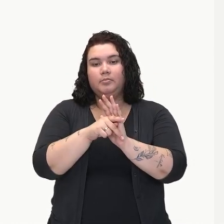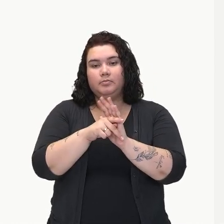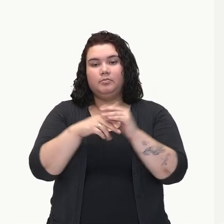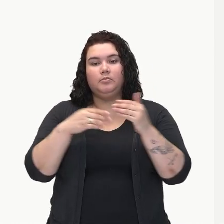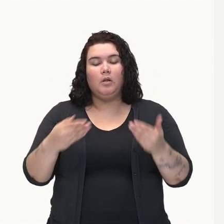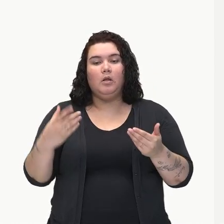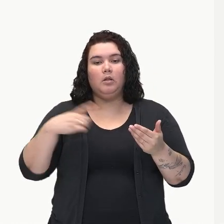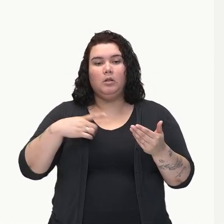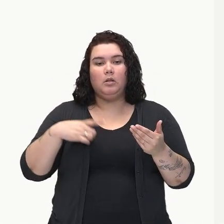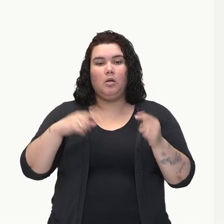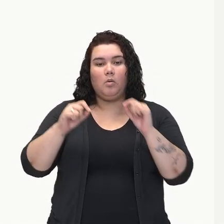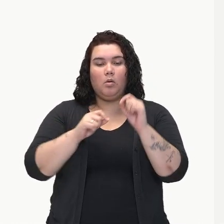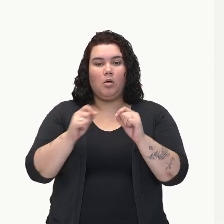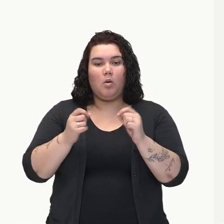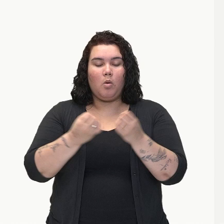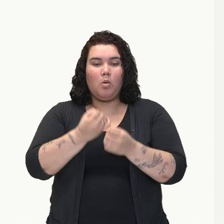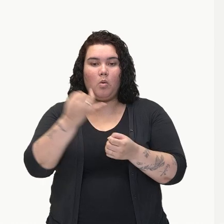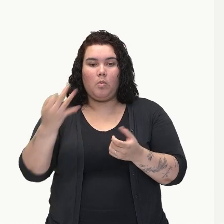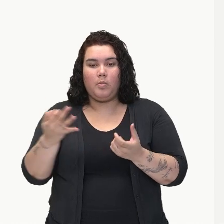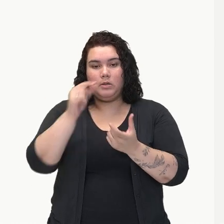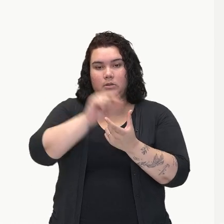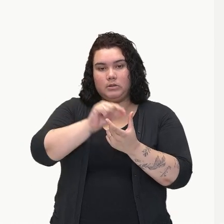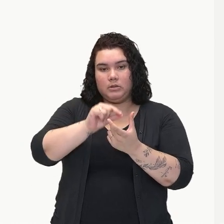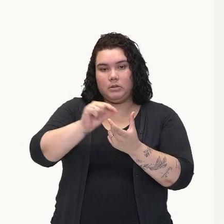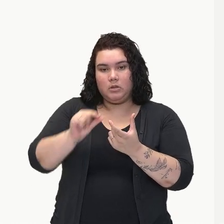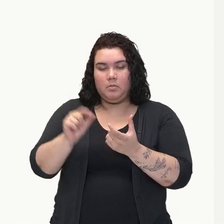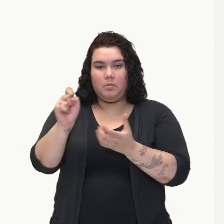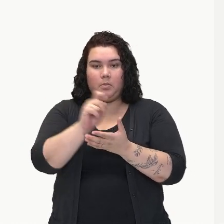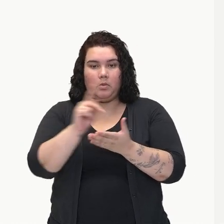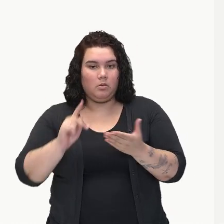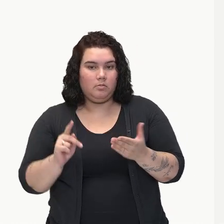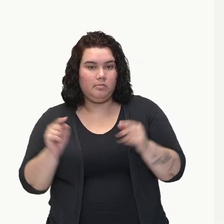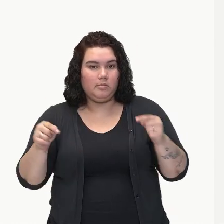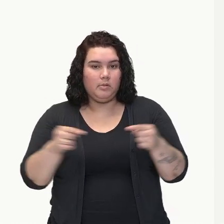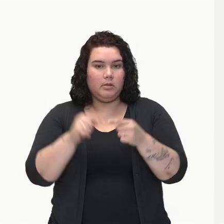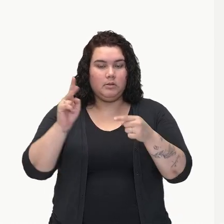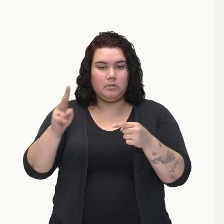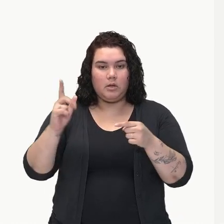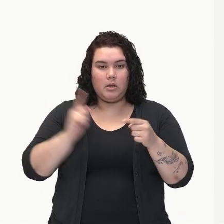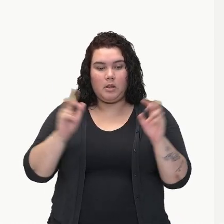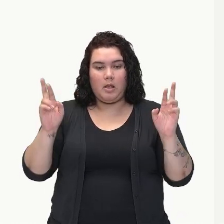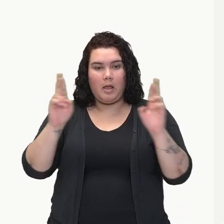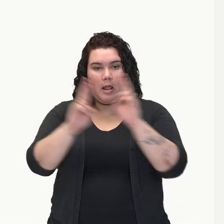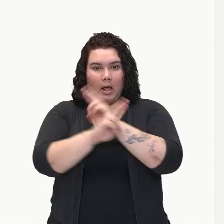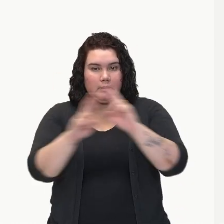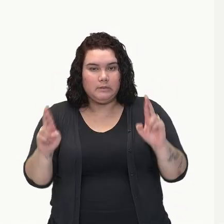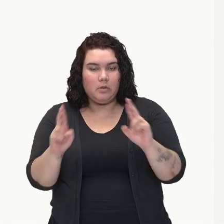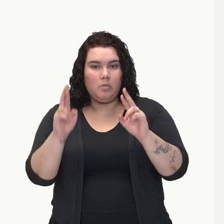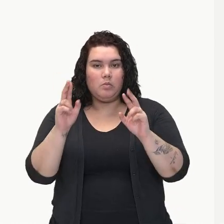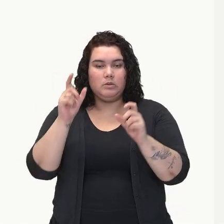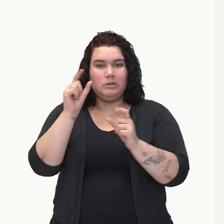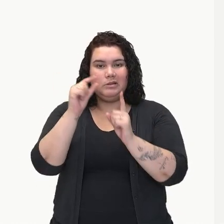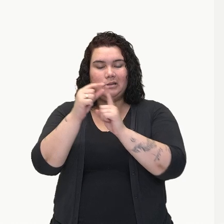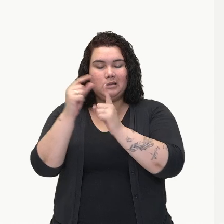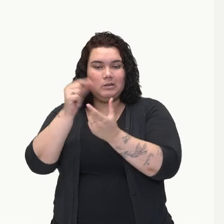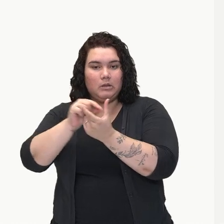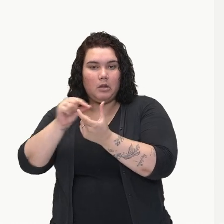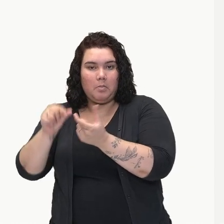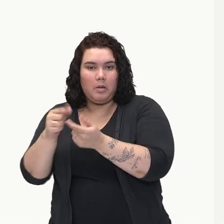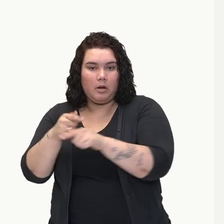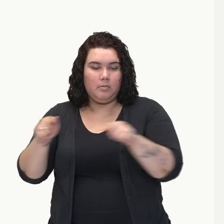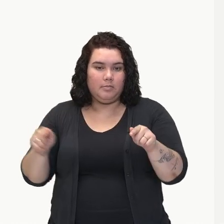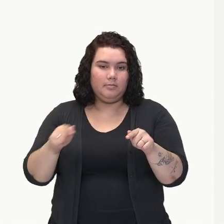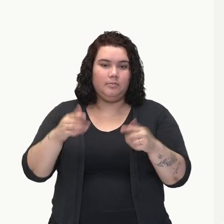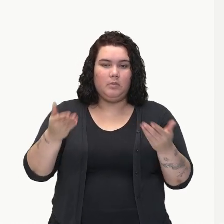é a medida dos versos em sílabas poéticas, que nem sempre correspondem às sílabas gramaticais. Vocês já devem ter visto sobre